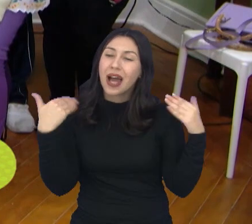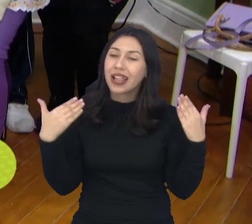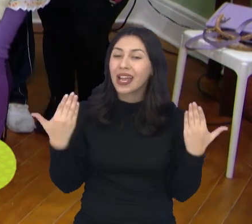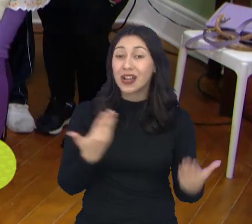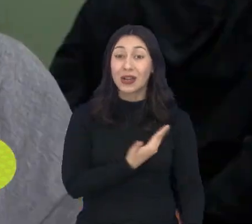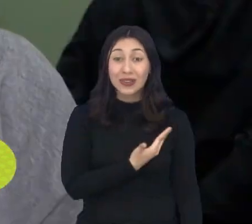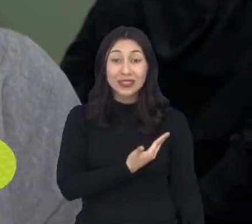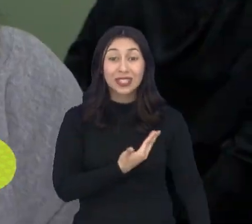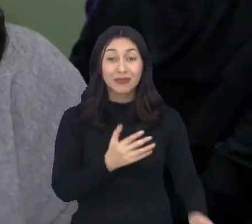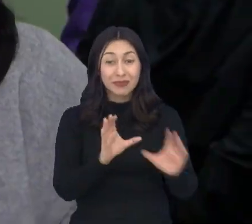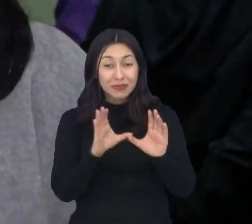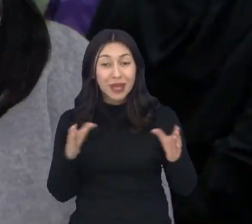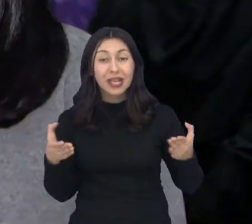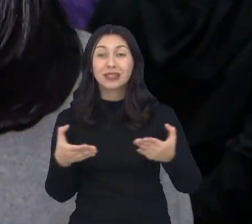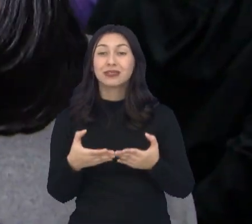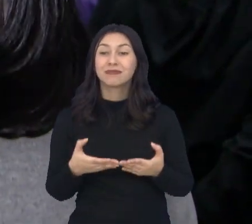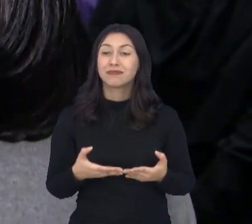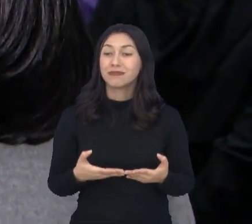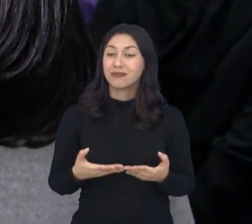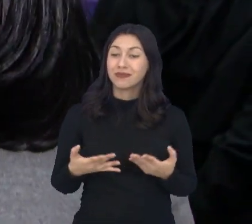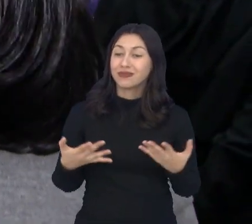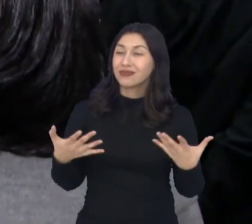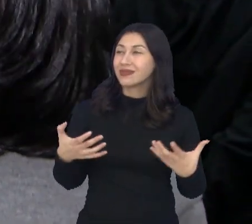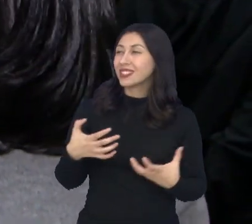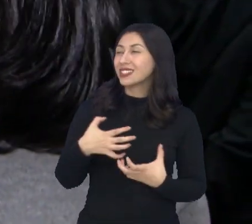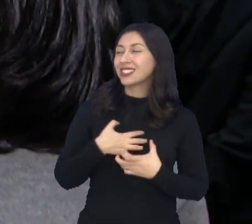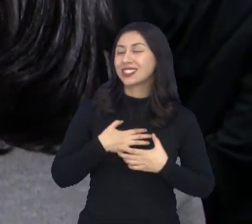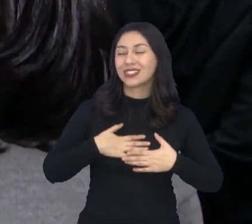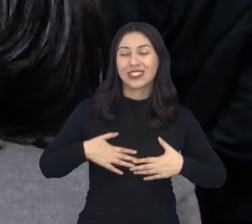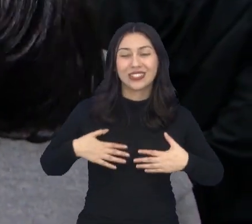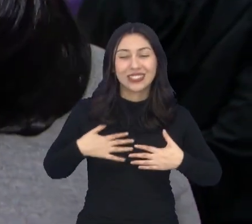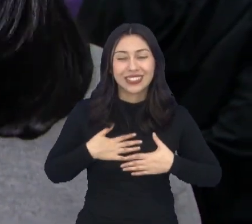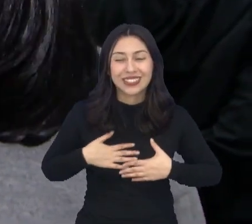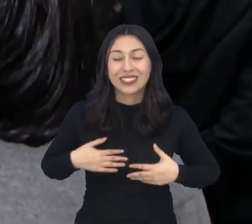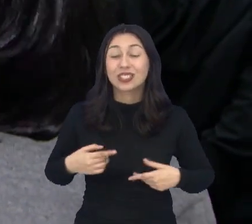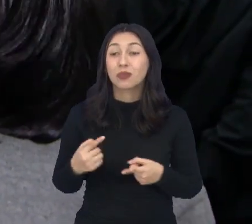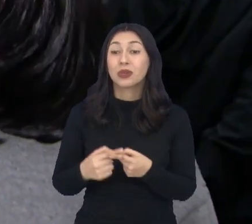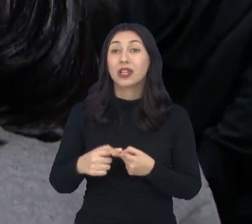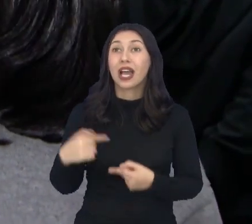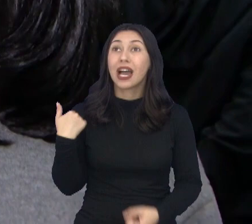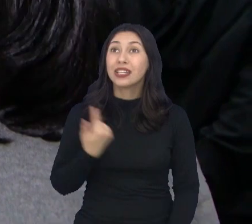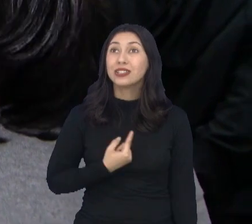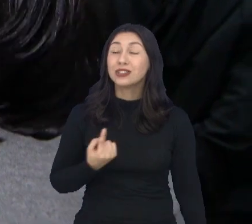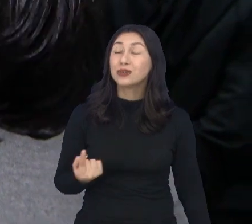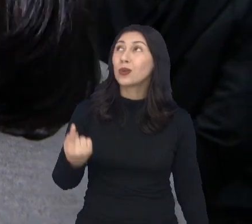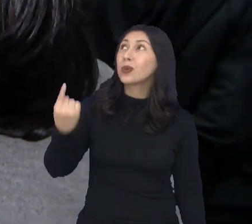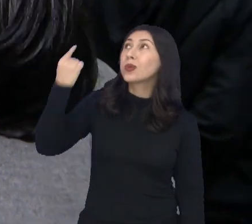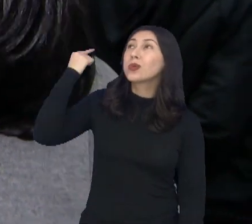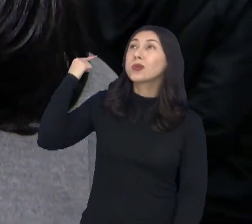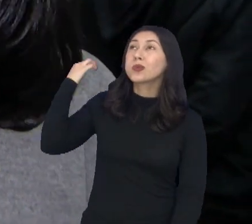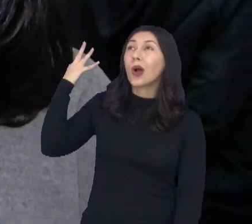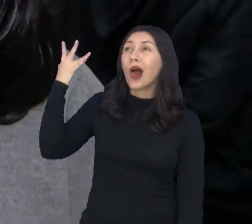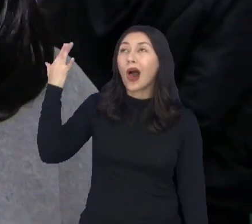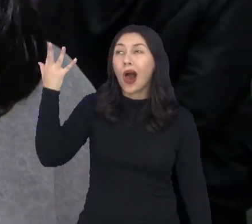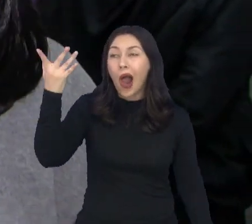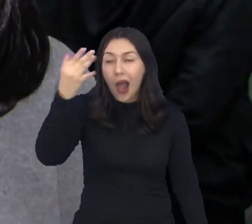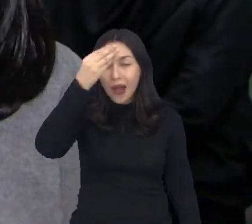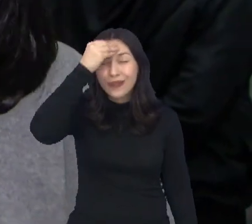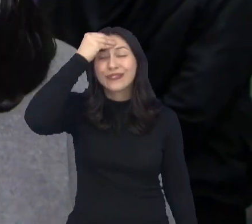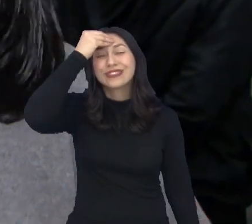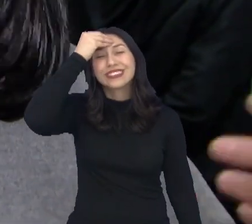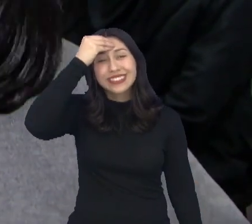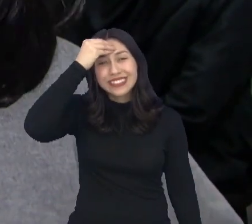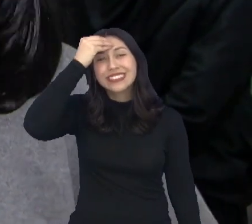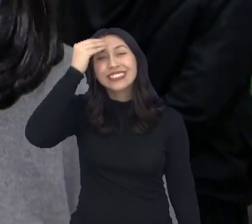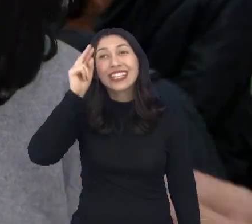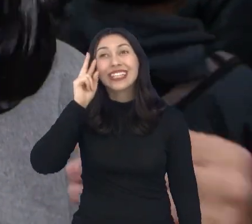ex-companheiras de campo. Ah, cara, é um sentimento bem gostoso, sabe? Porque a gente volta no passado, né? Encontrar com as meninas da